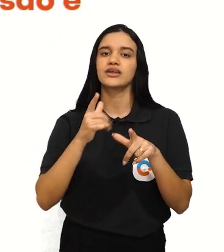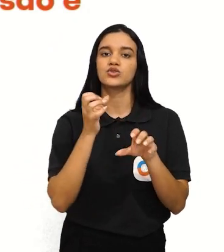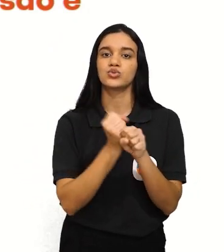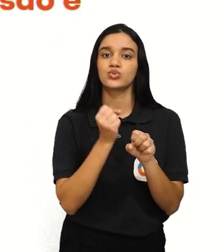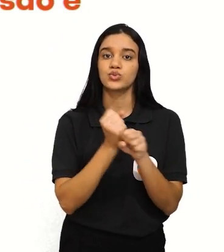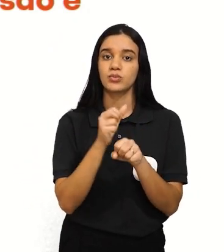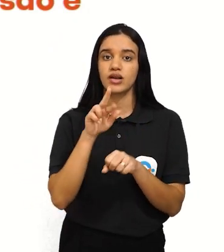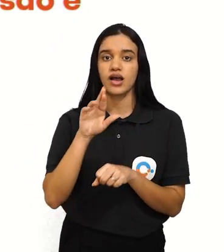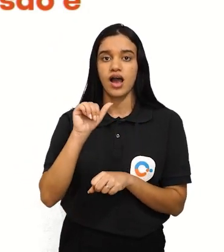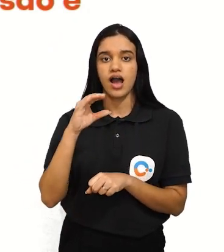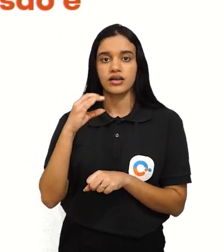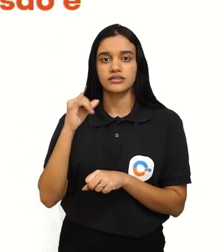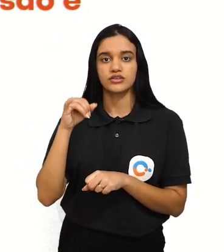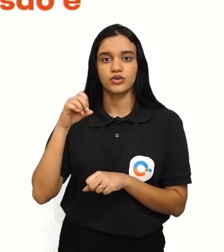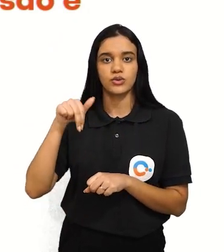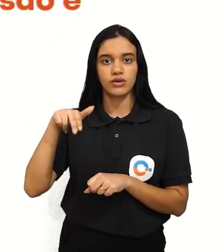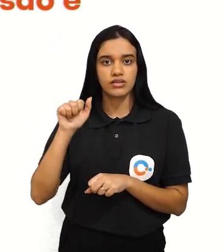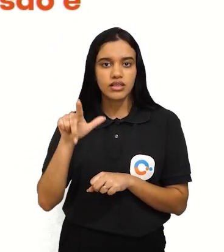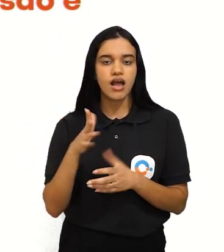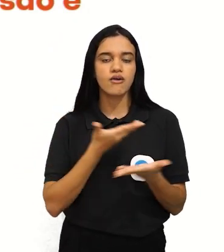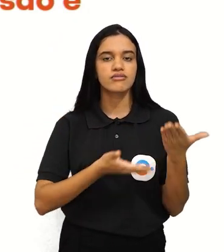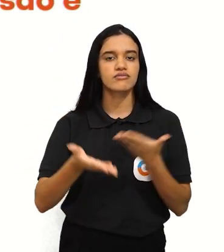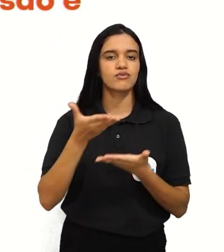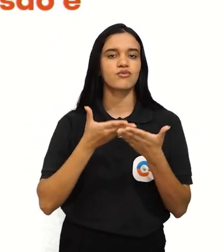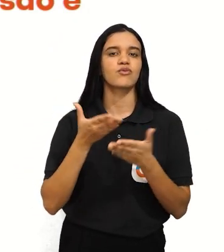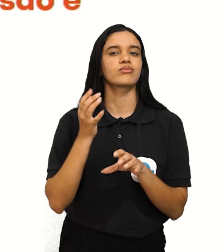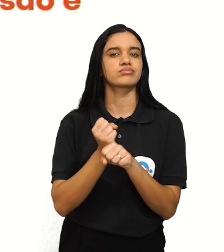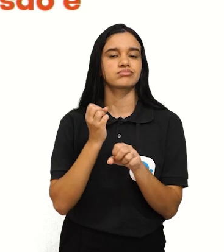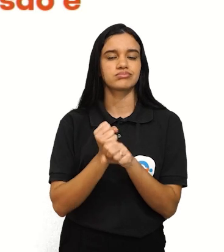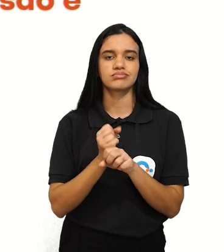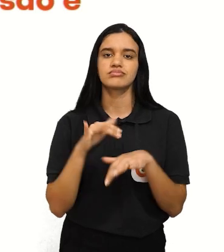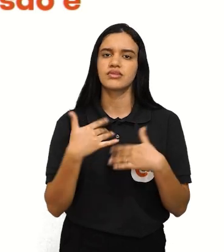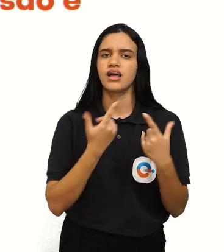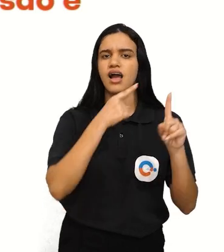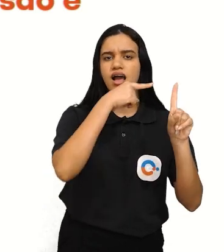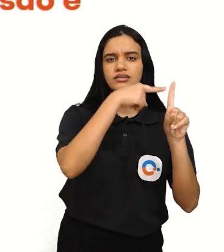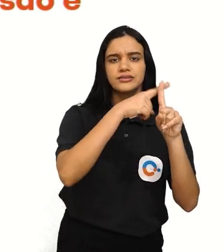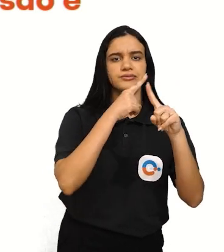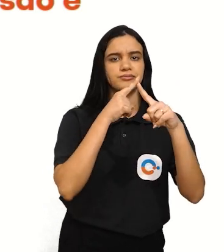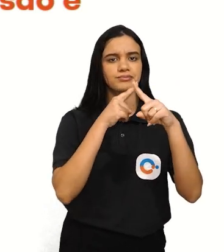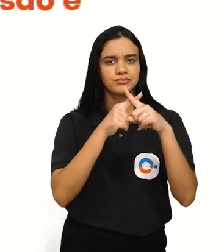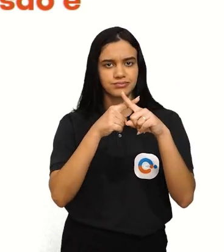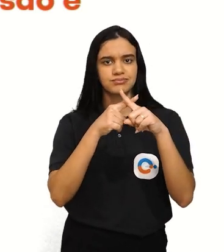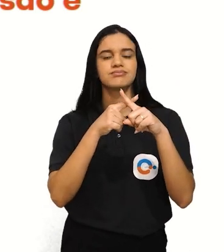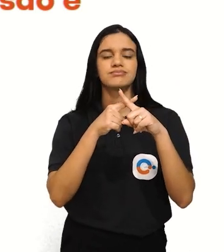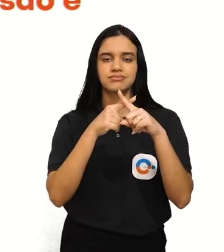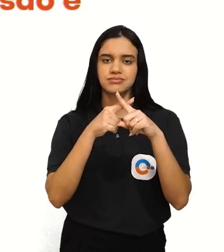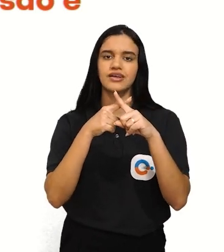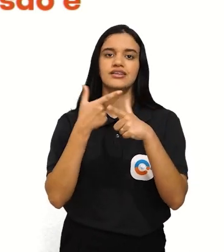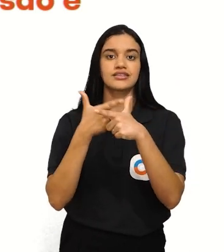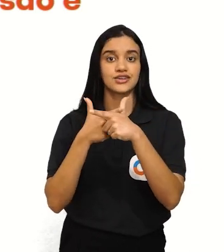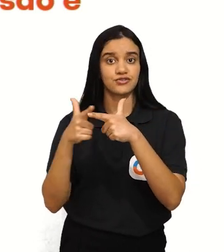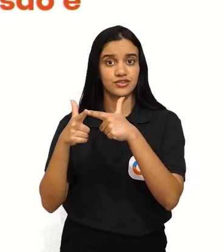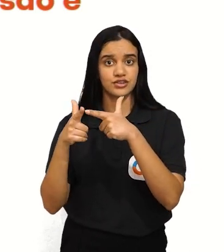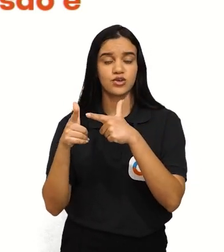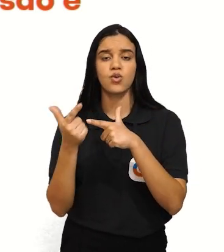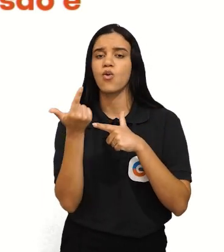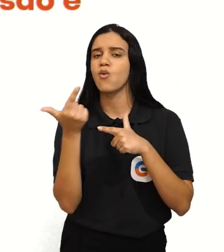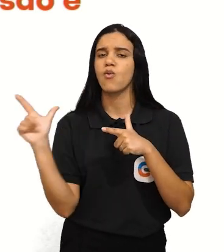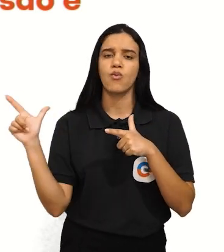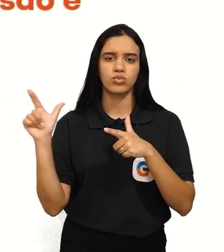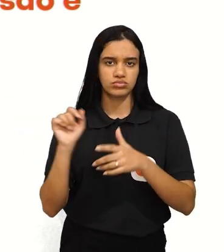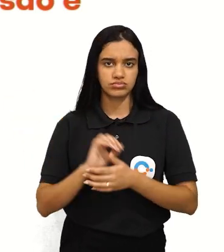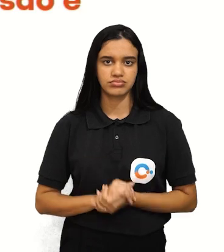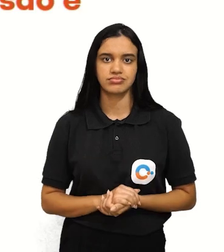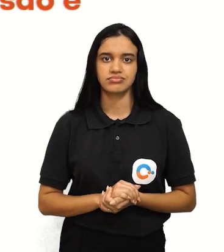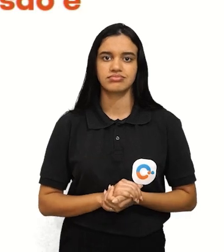com números racionais que envolvam as operações adição subtração multiplicação divisão